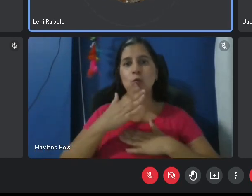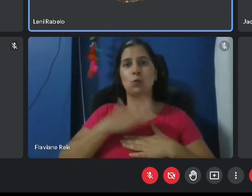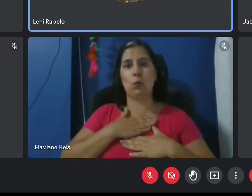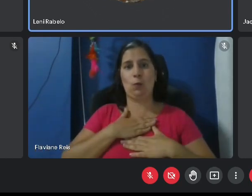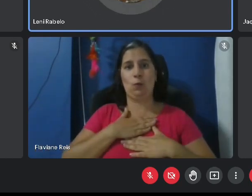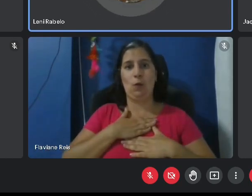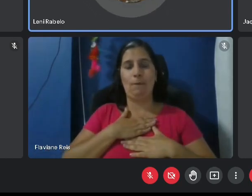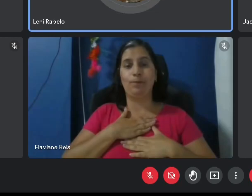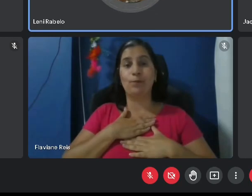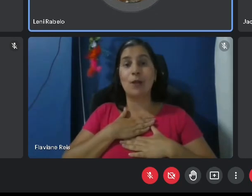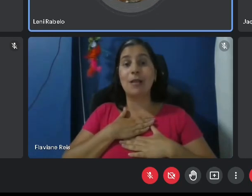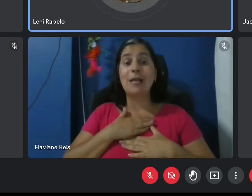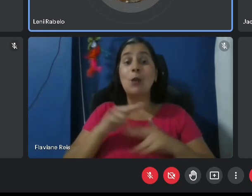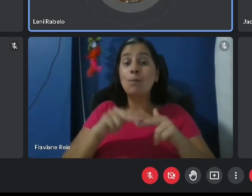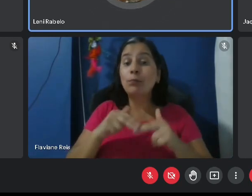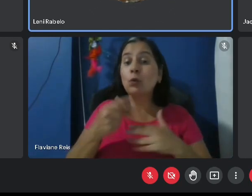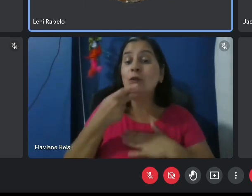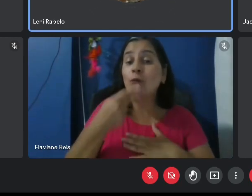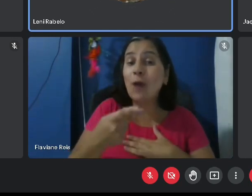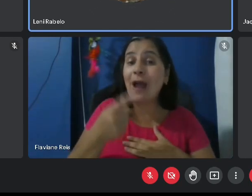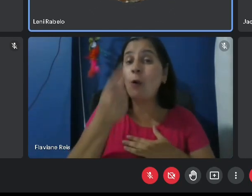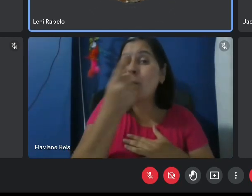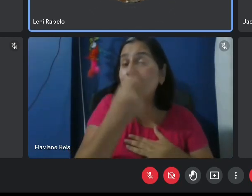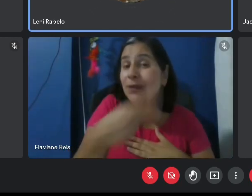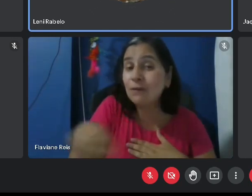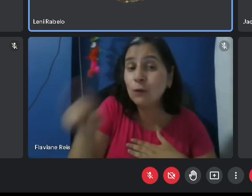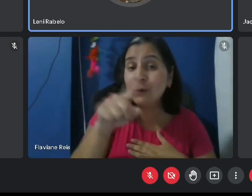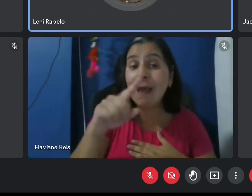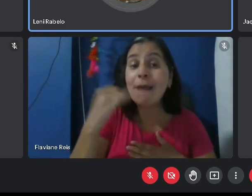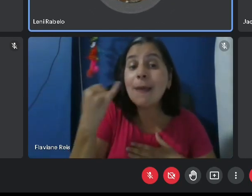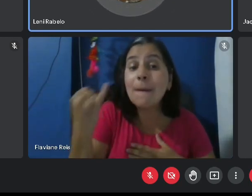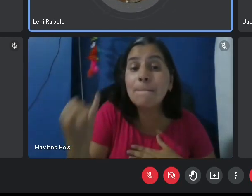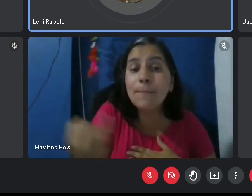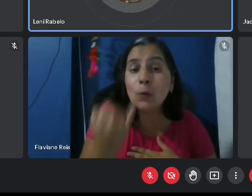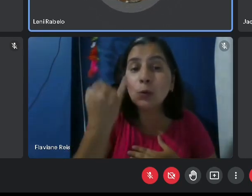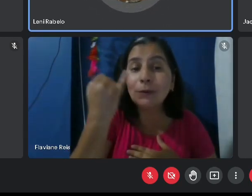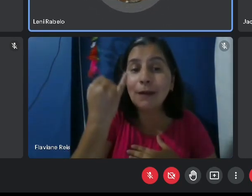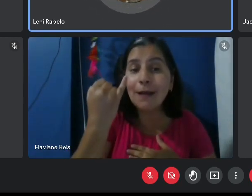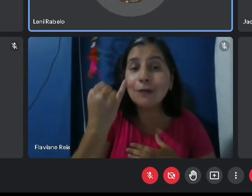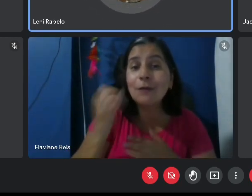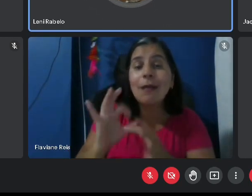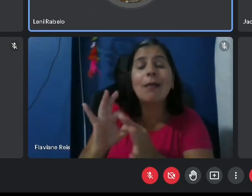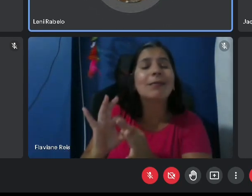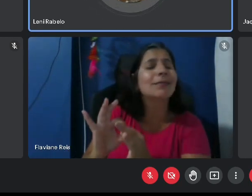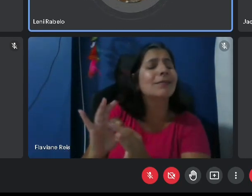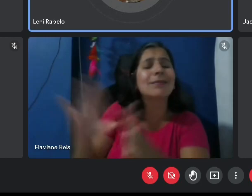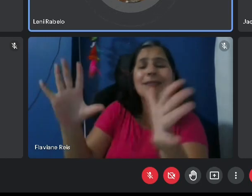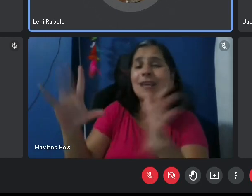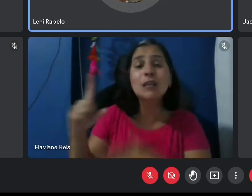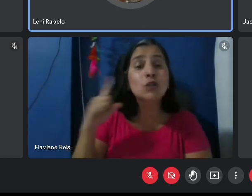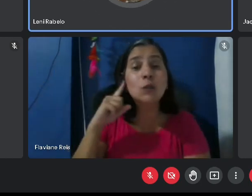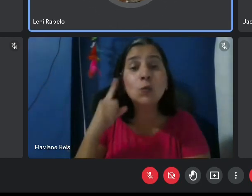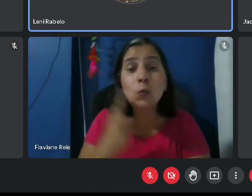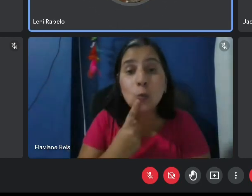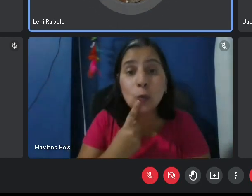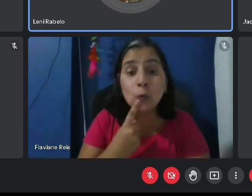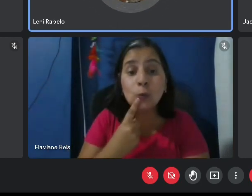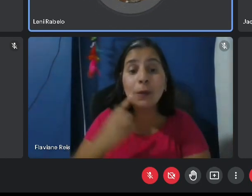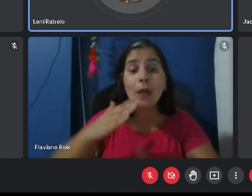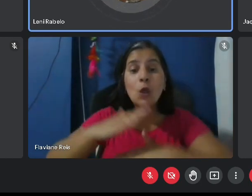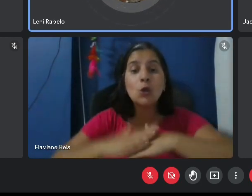Então, eu como surda, eu falo com vocês que é importante,